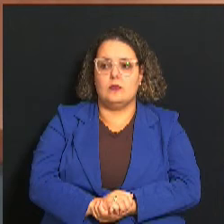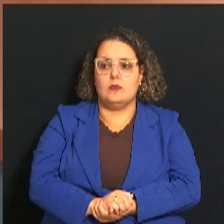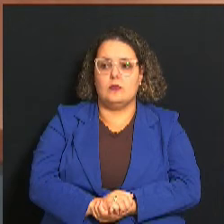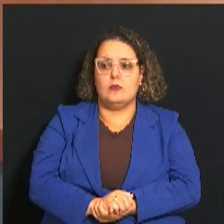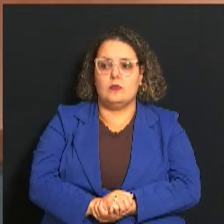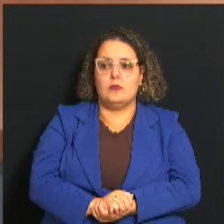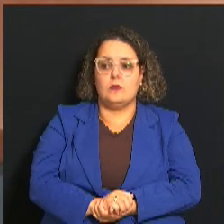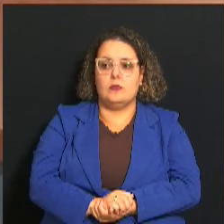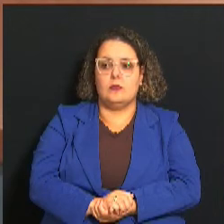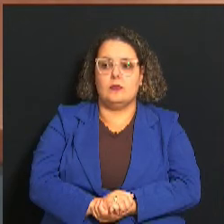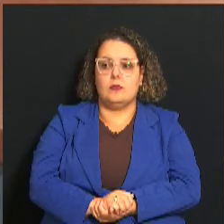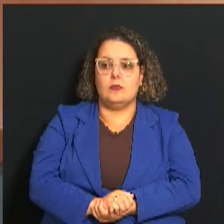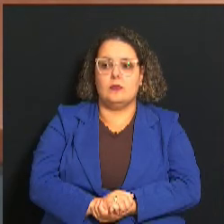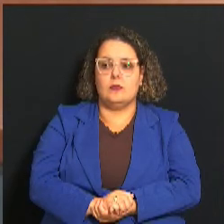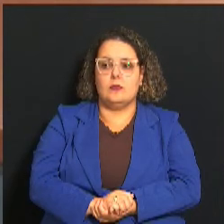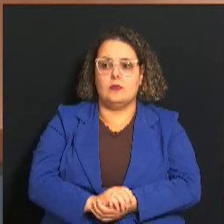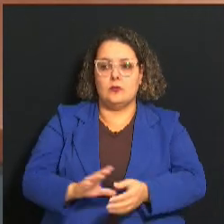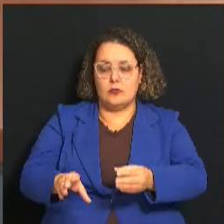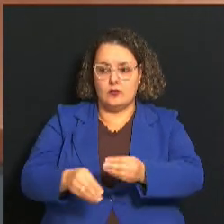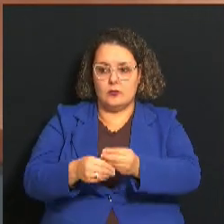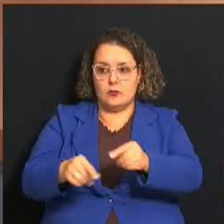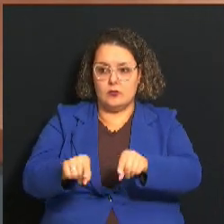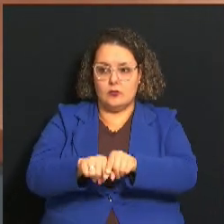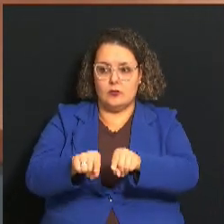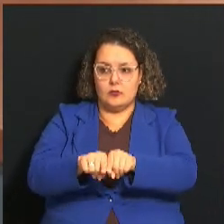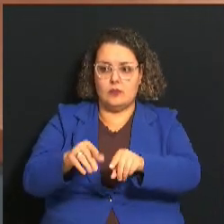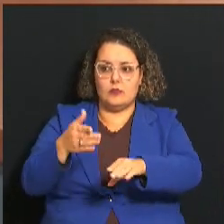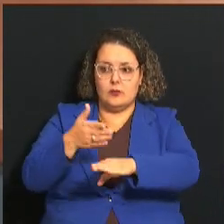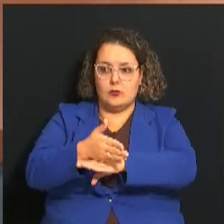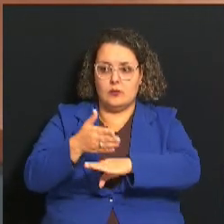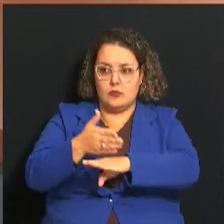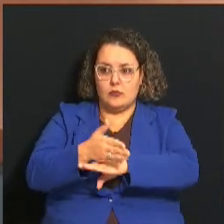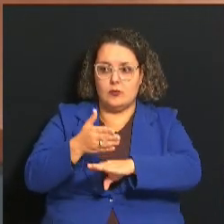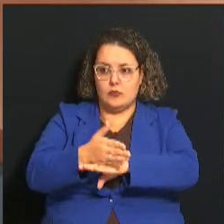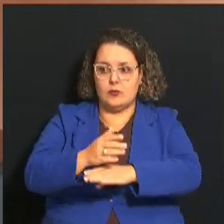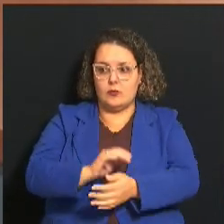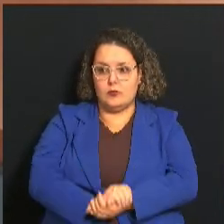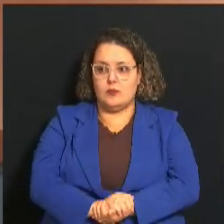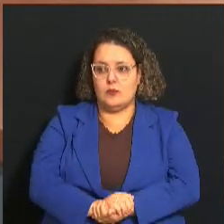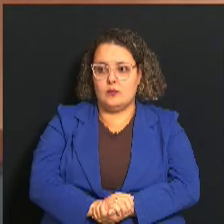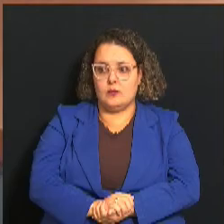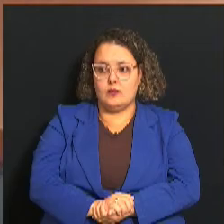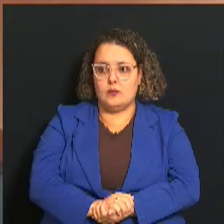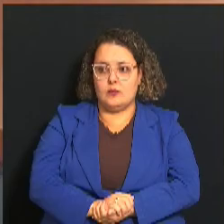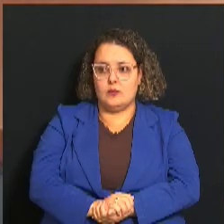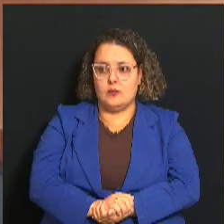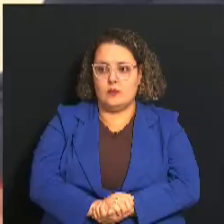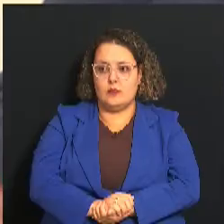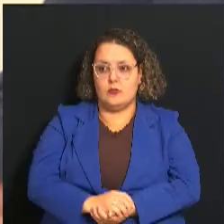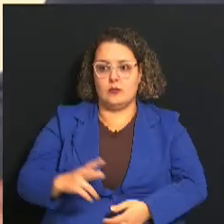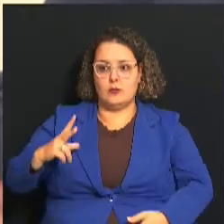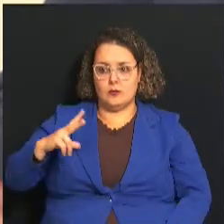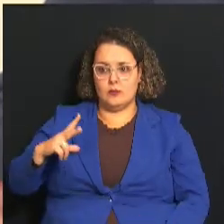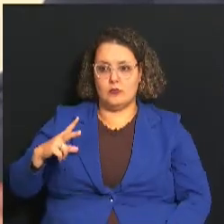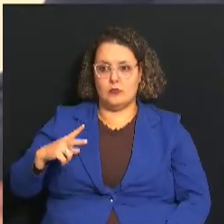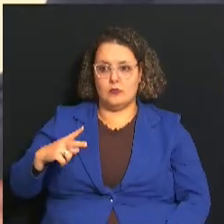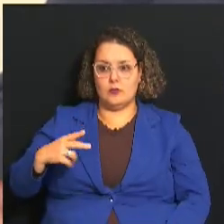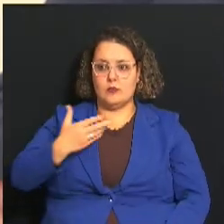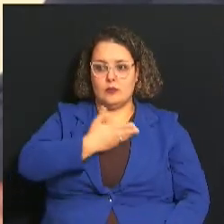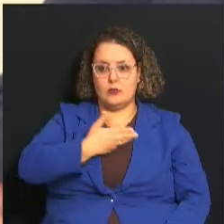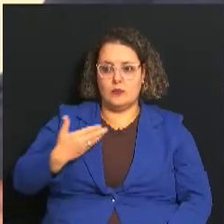E acrescentando também na participação representantes de entidades públicas ou privadas, Conselho Municipal de Meio